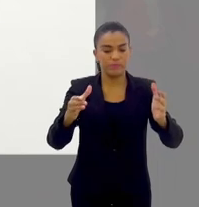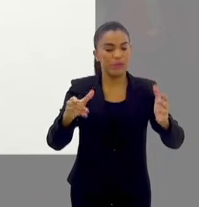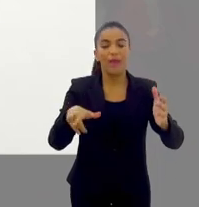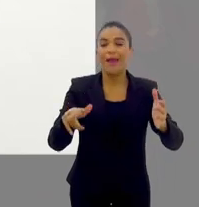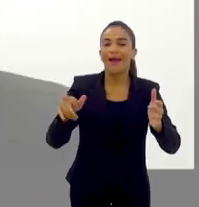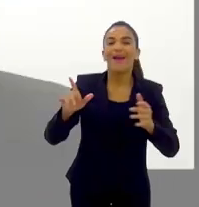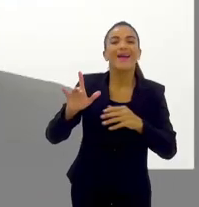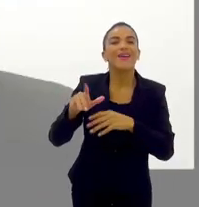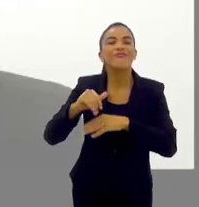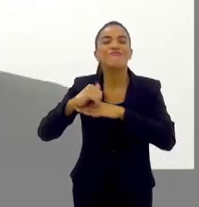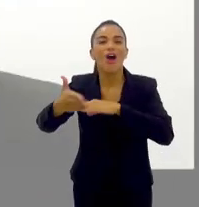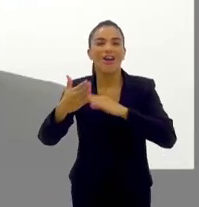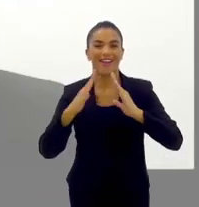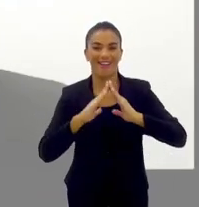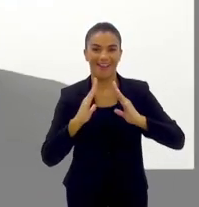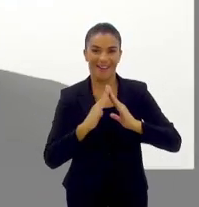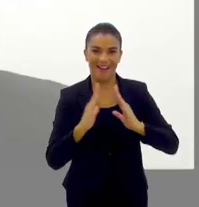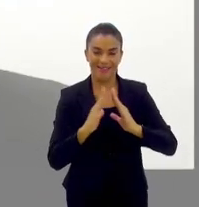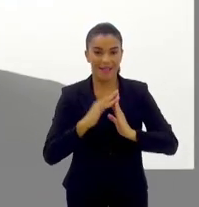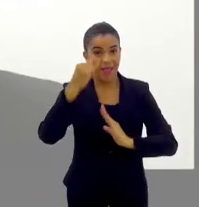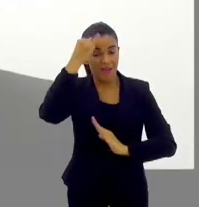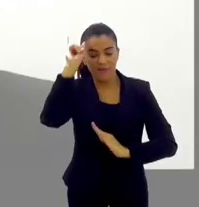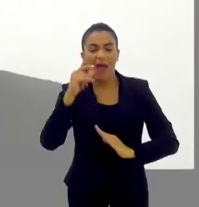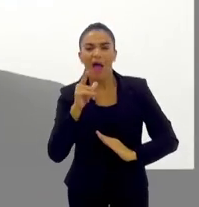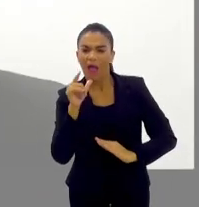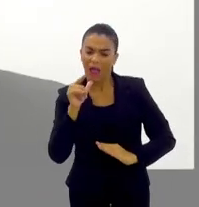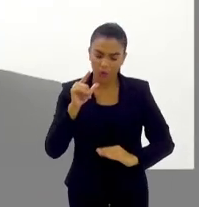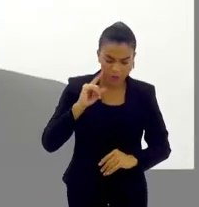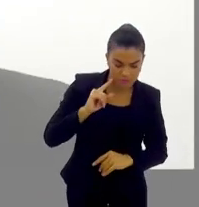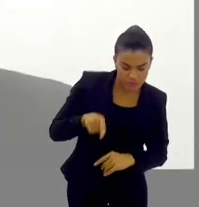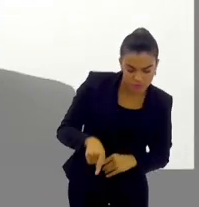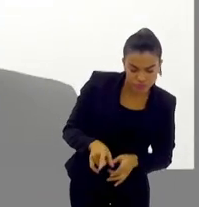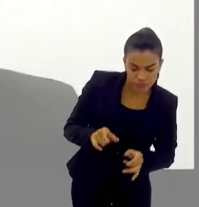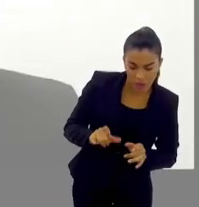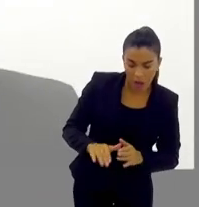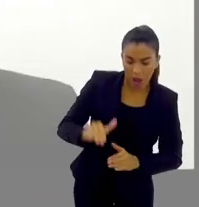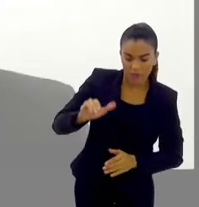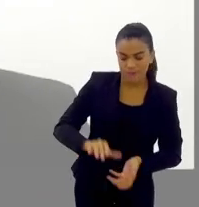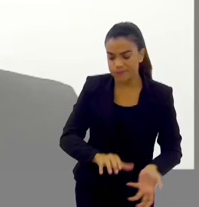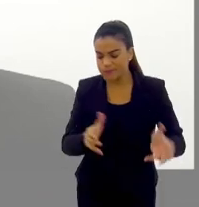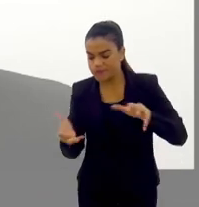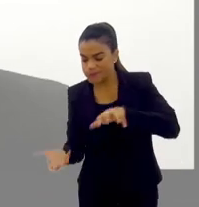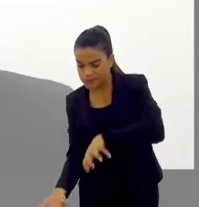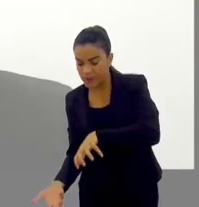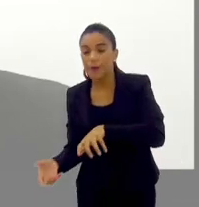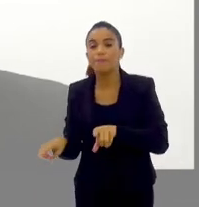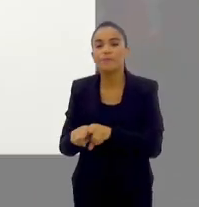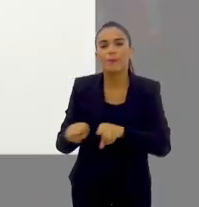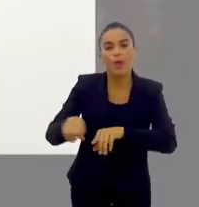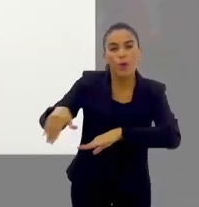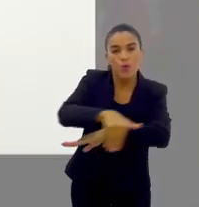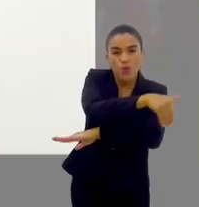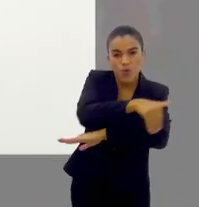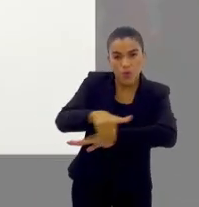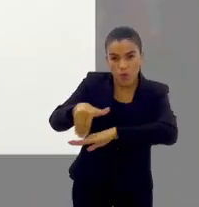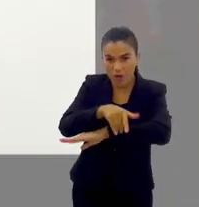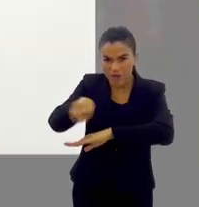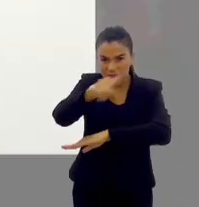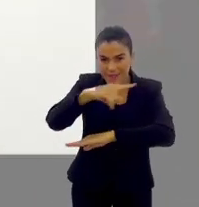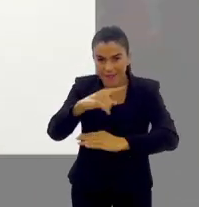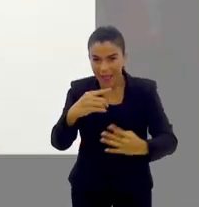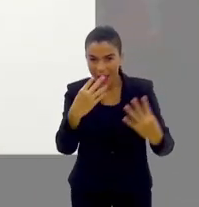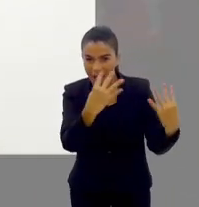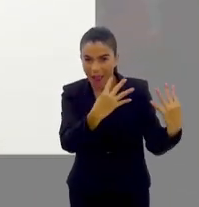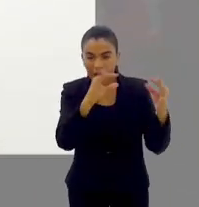que ficam, principalmente no quintal de casa, para não deixar água parada, né? E nas áreas em comum, ali na sua rua, de você